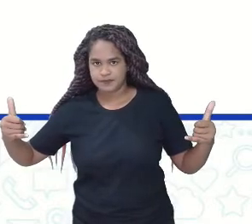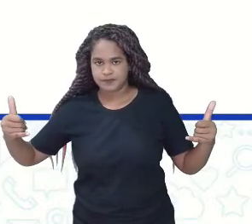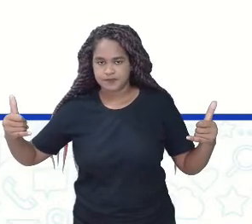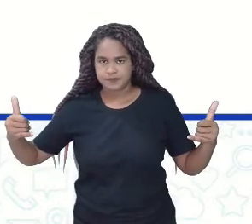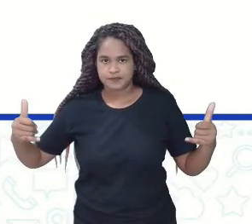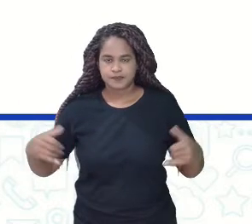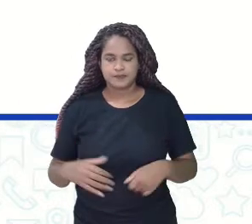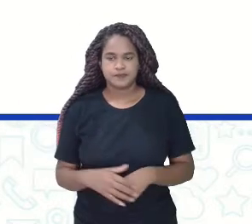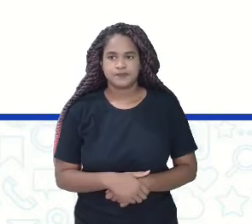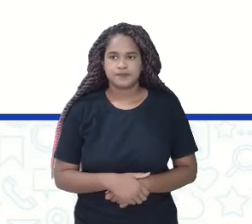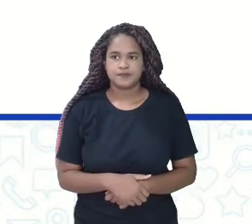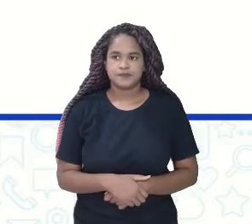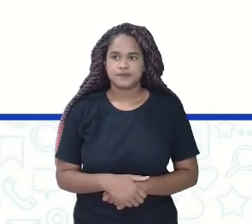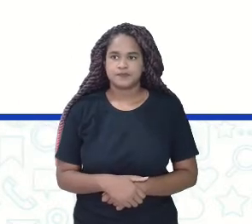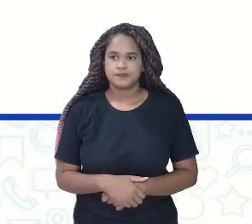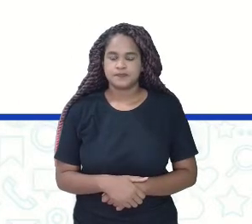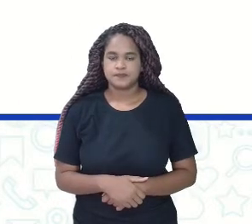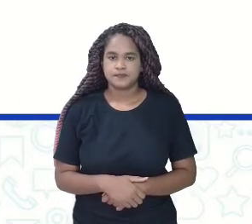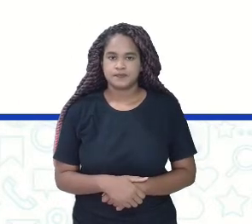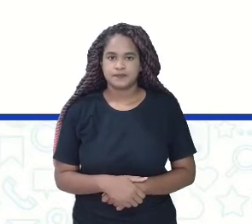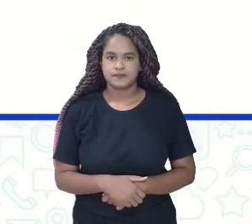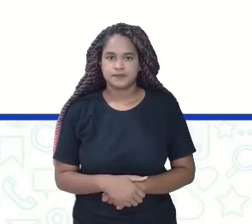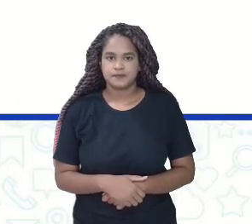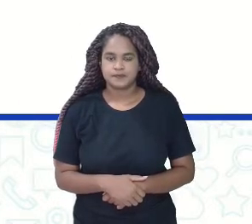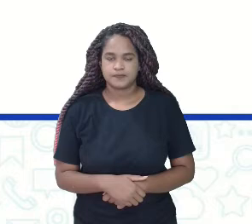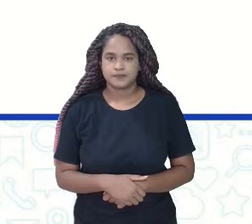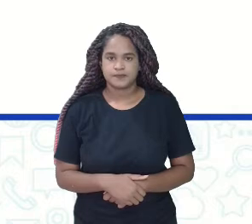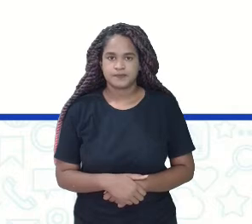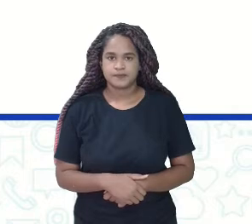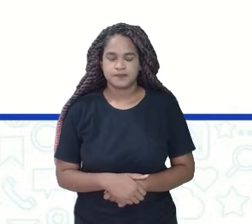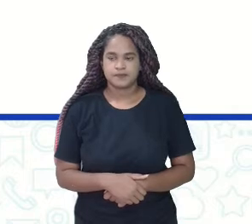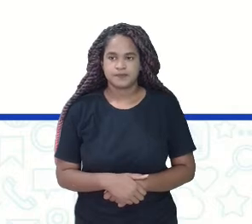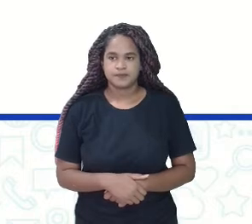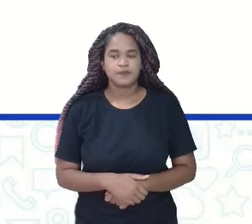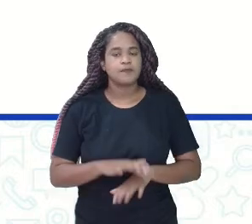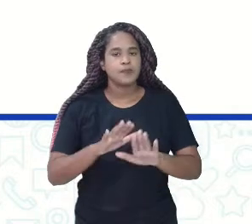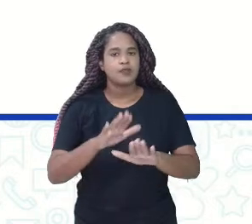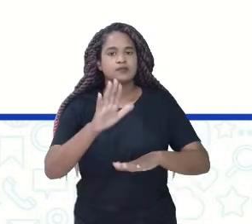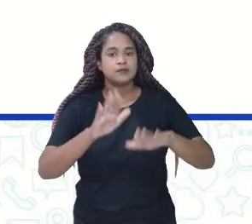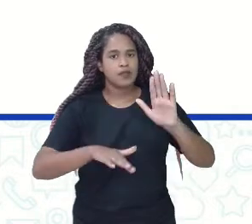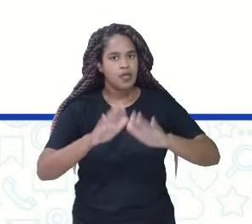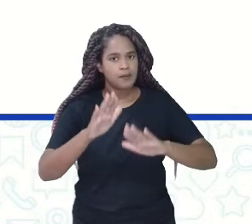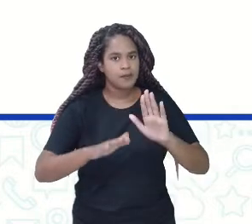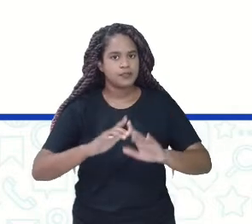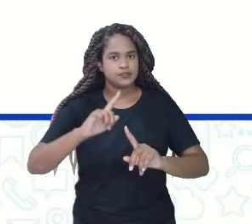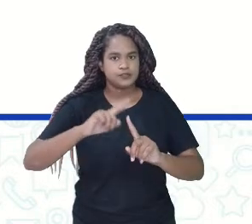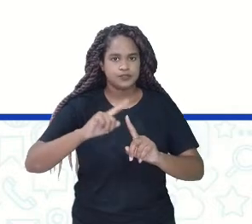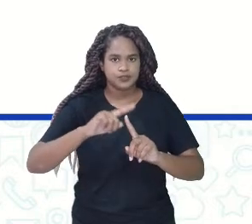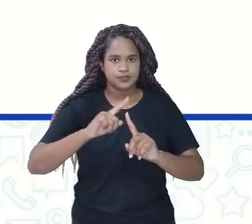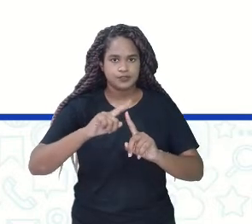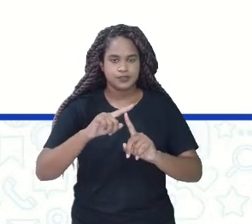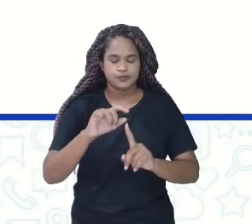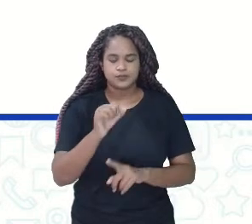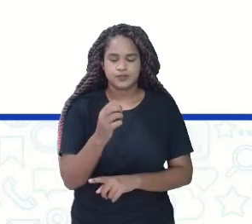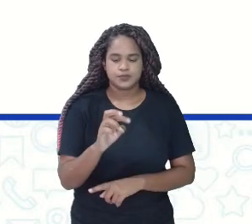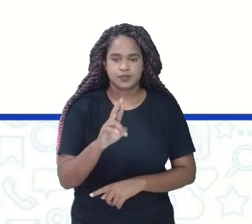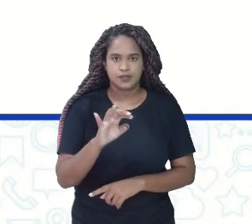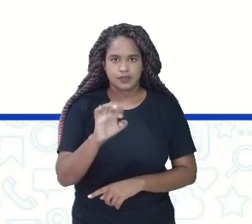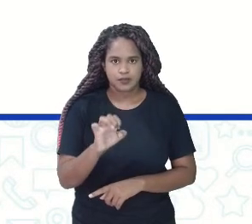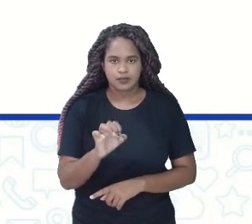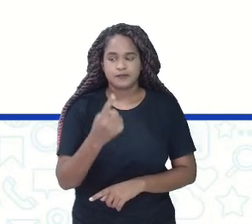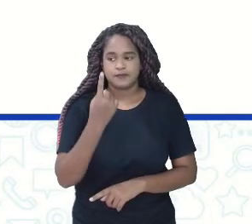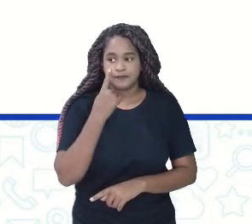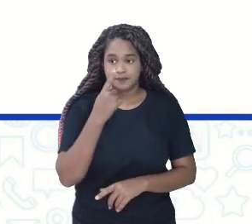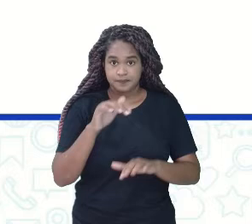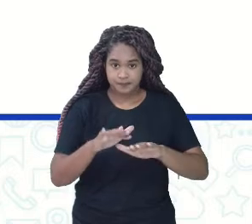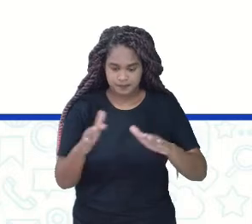ainda diretamente ligadas, dependendo do circuito elétrico em série a ser montado. Então, na nossa mesa,